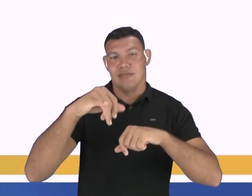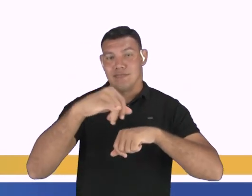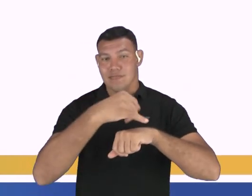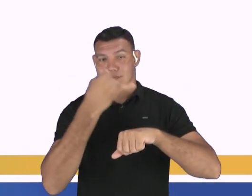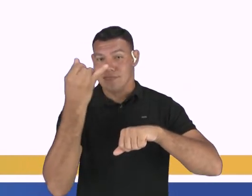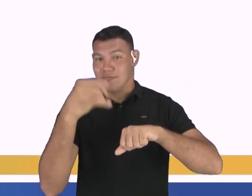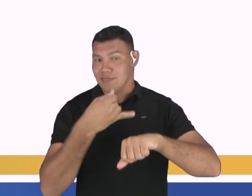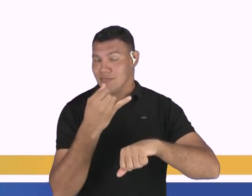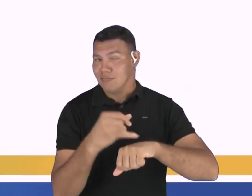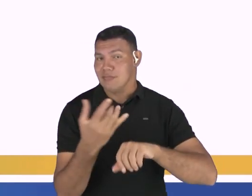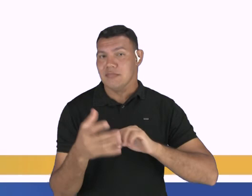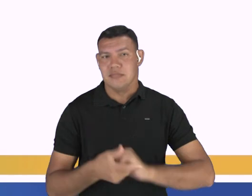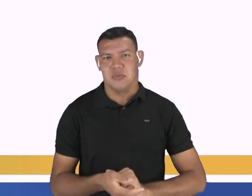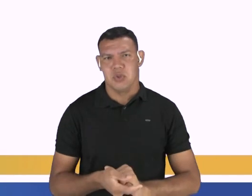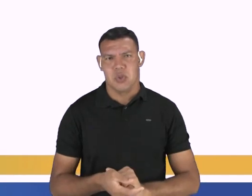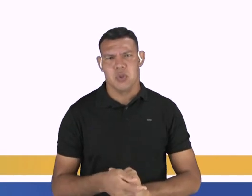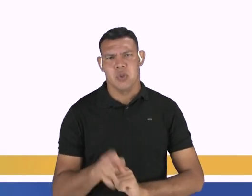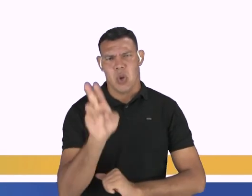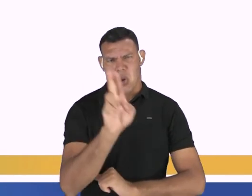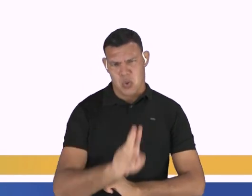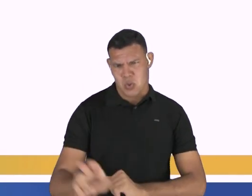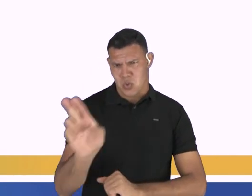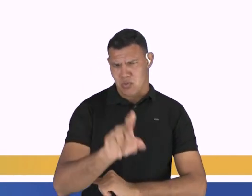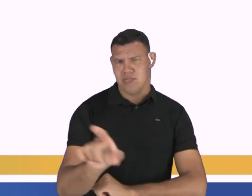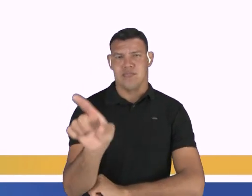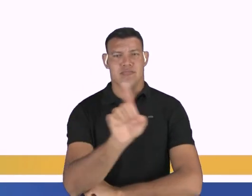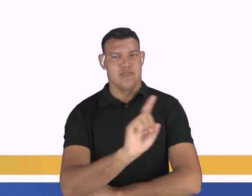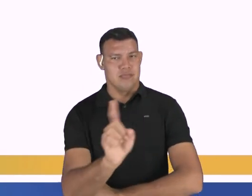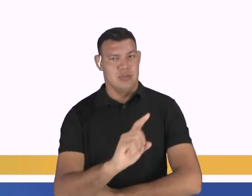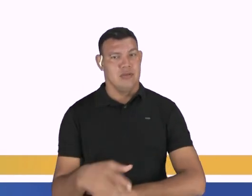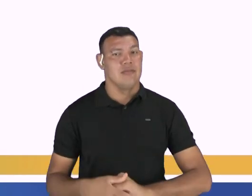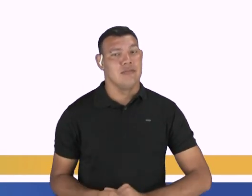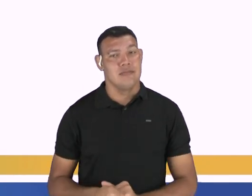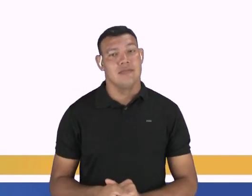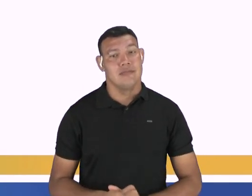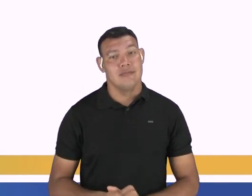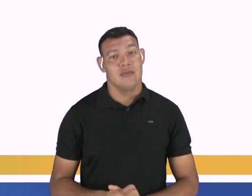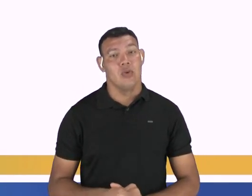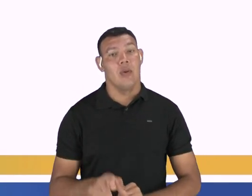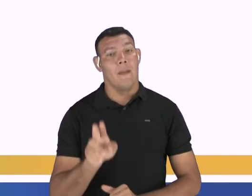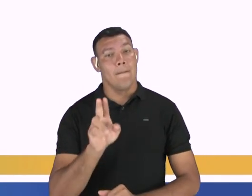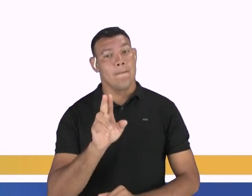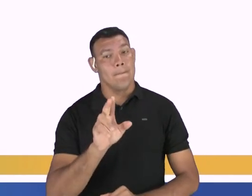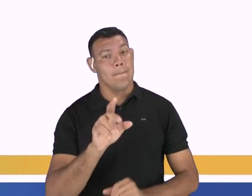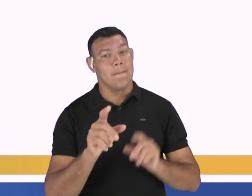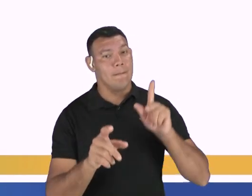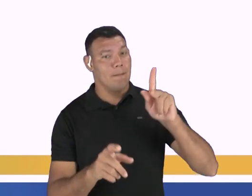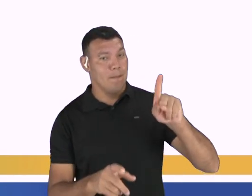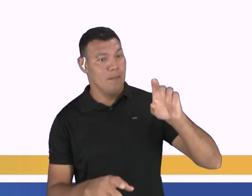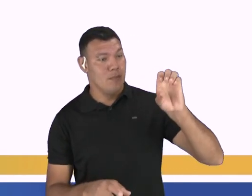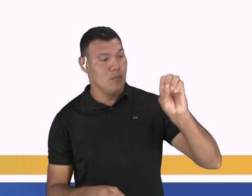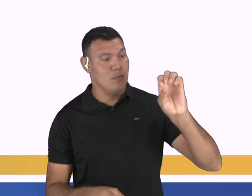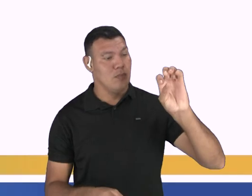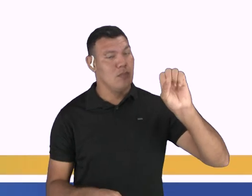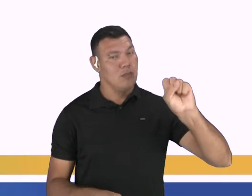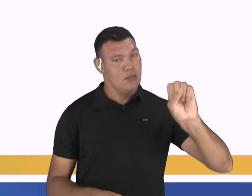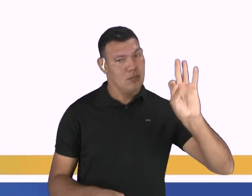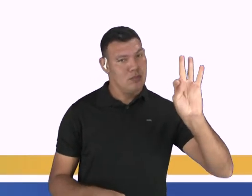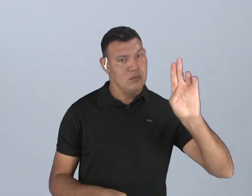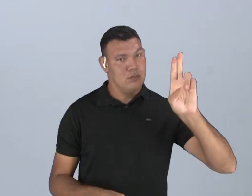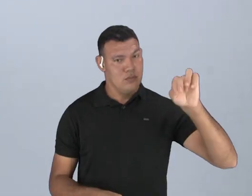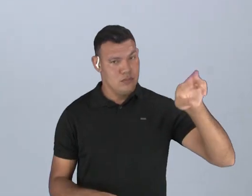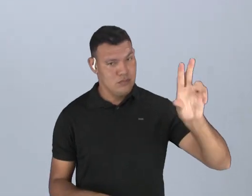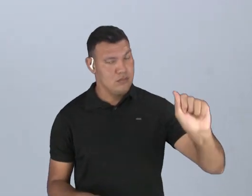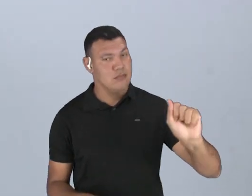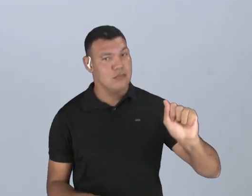aqui ele não usou a palavra póstumas, ele usou desmortas. Portanto, um procedimento